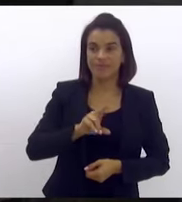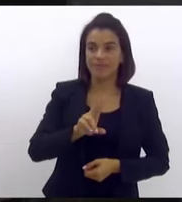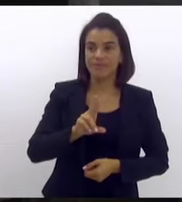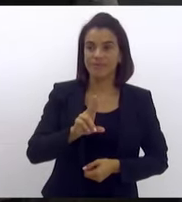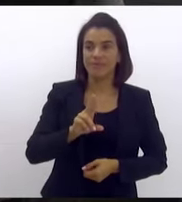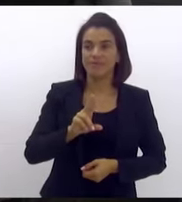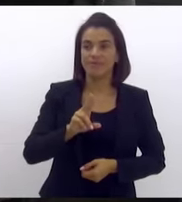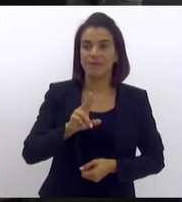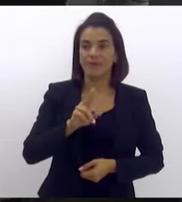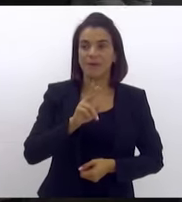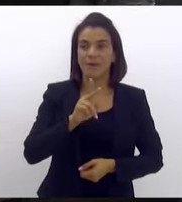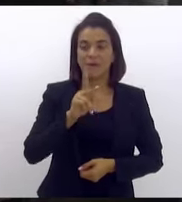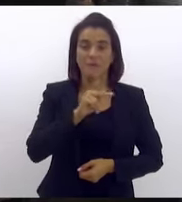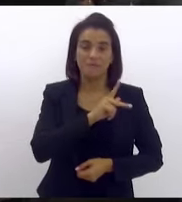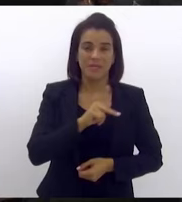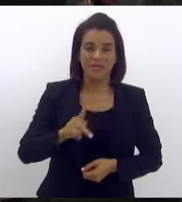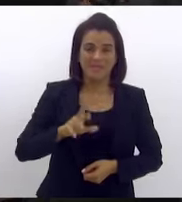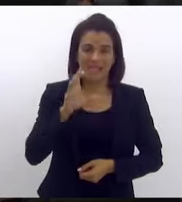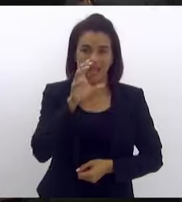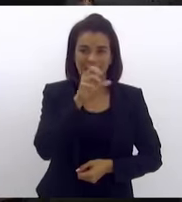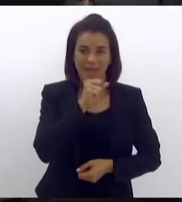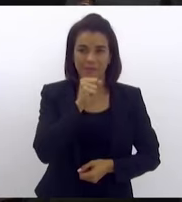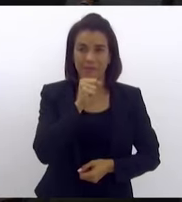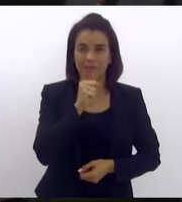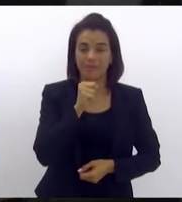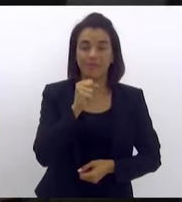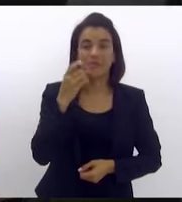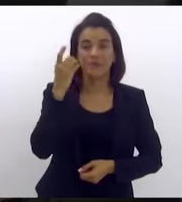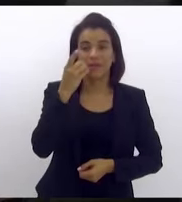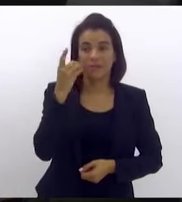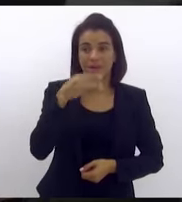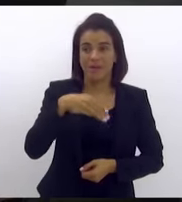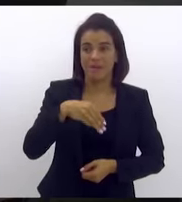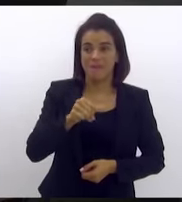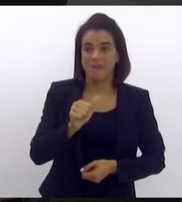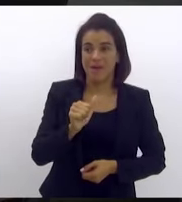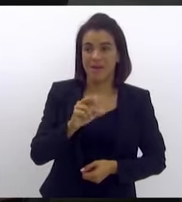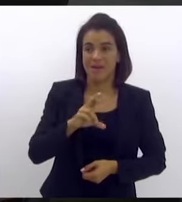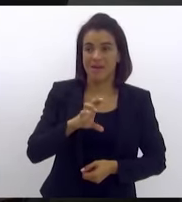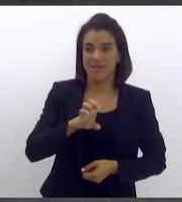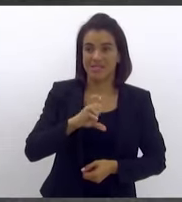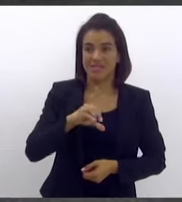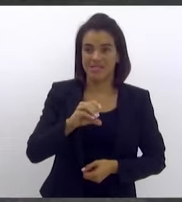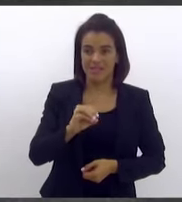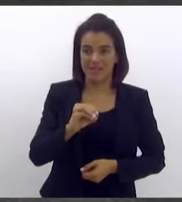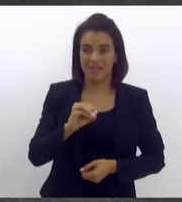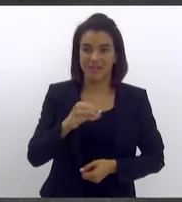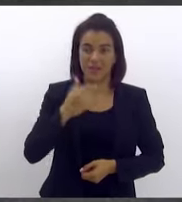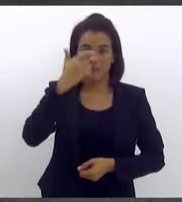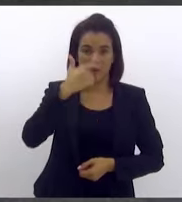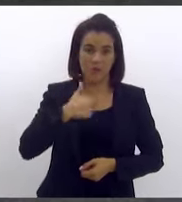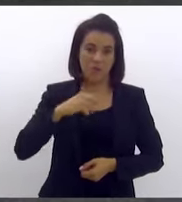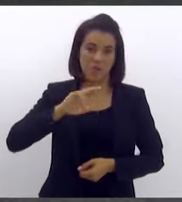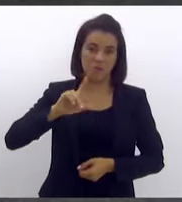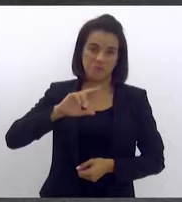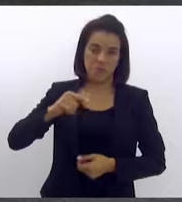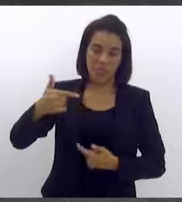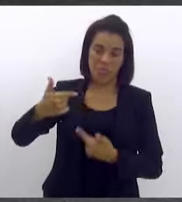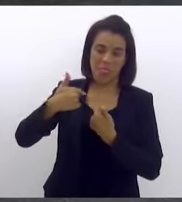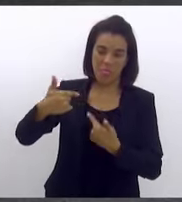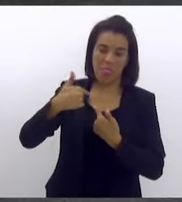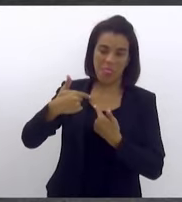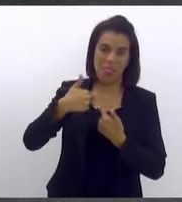Senhor presidente, muito rapidamente, o deputado Marcelo Dino fazendo aqui a provocação, que eu não sou tricolor. Na